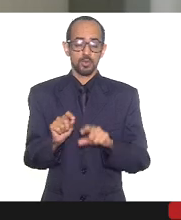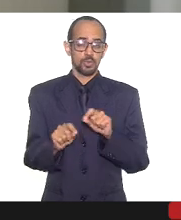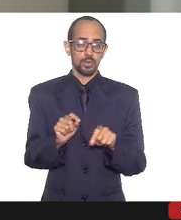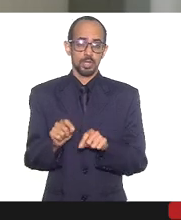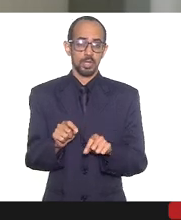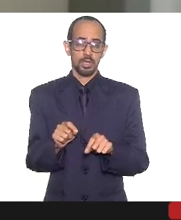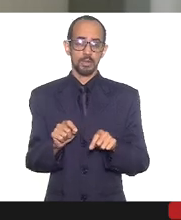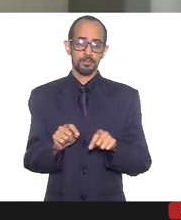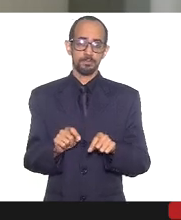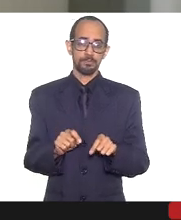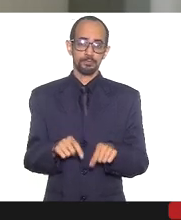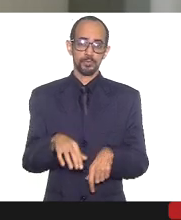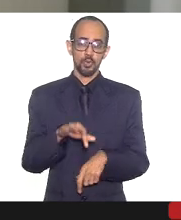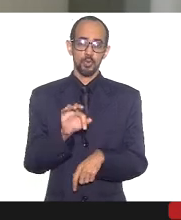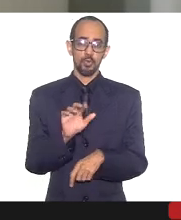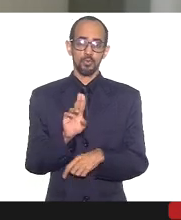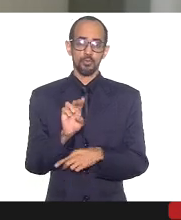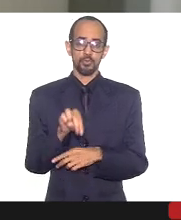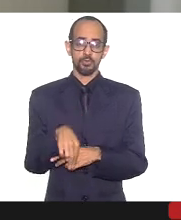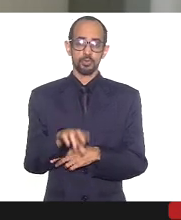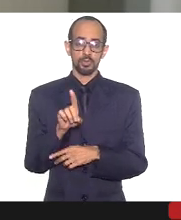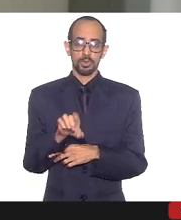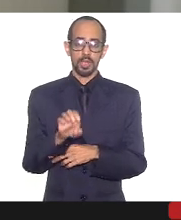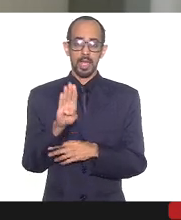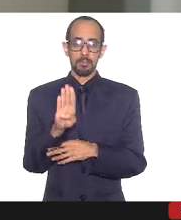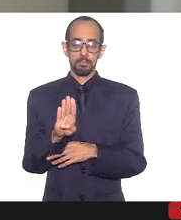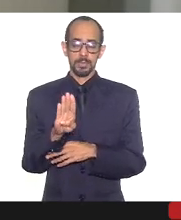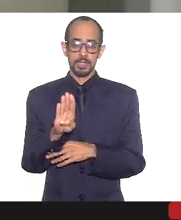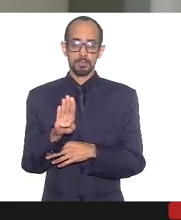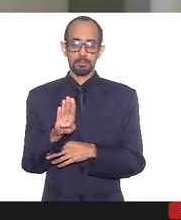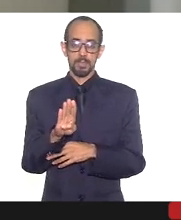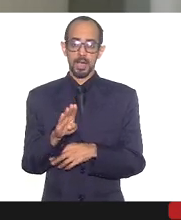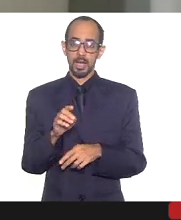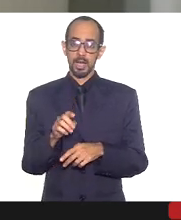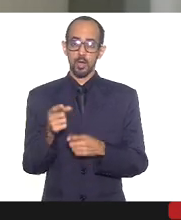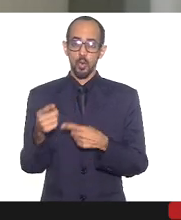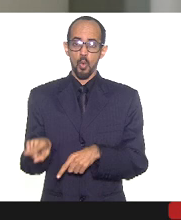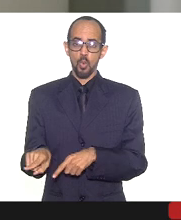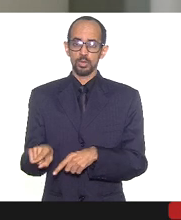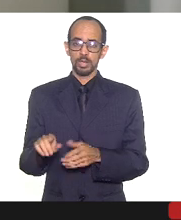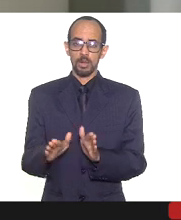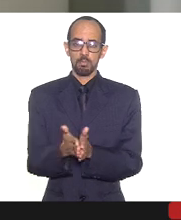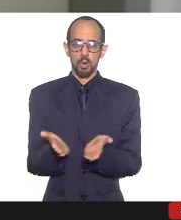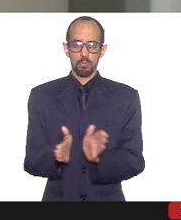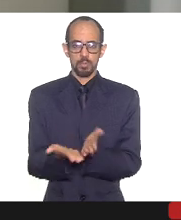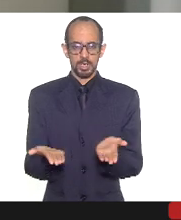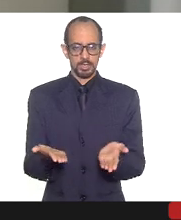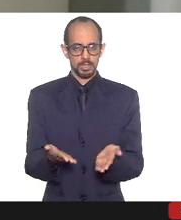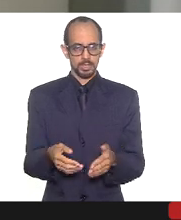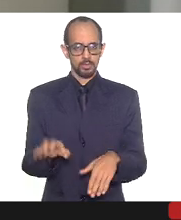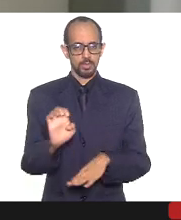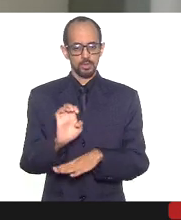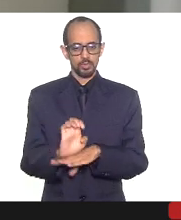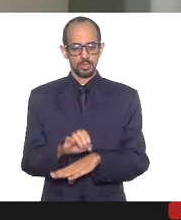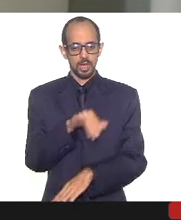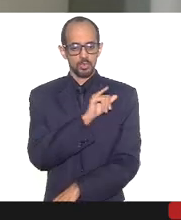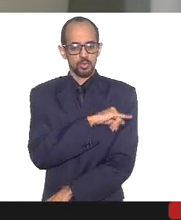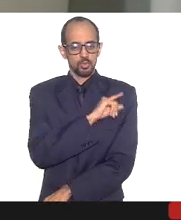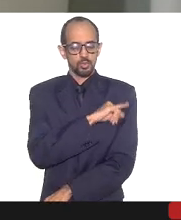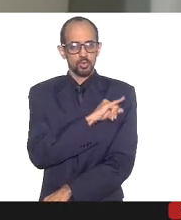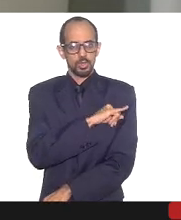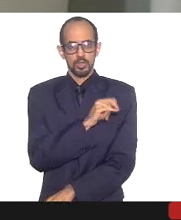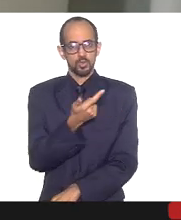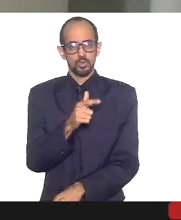na parte do Fundeb, do Fundo Estadual de Combate à Pobreza, que o Estado do Rio de Janeiro, até 2020, não repassava para os